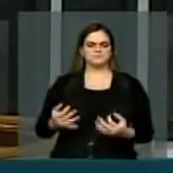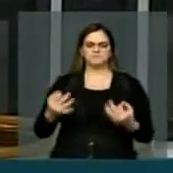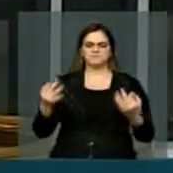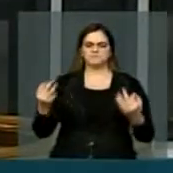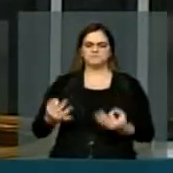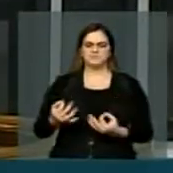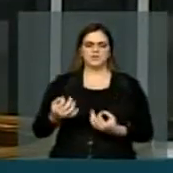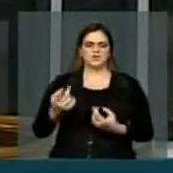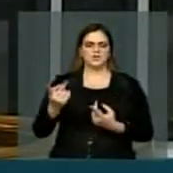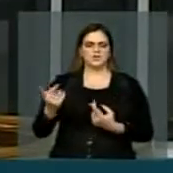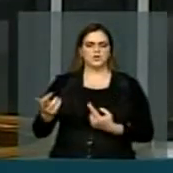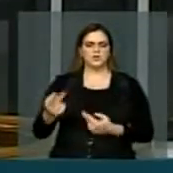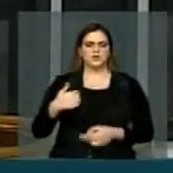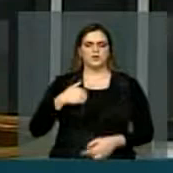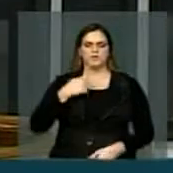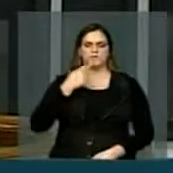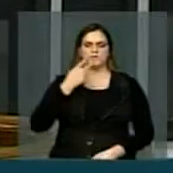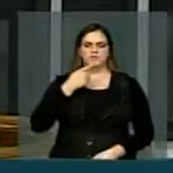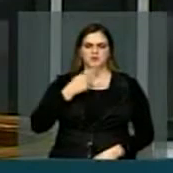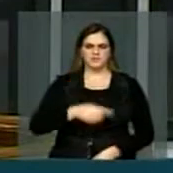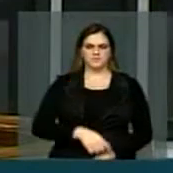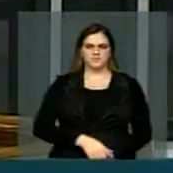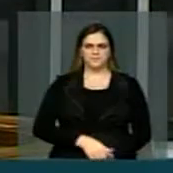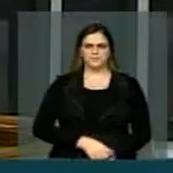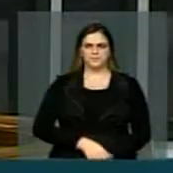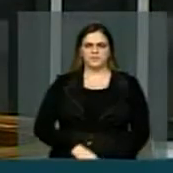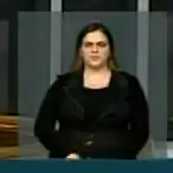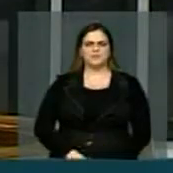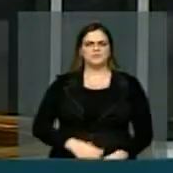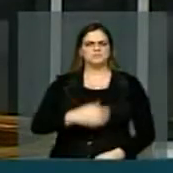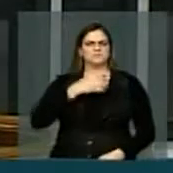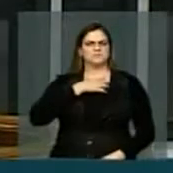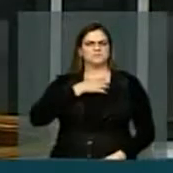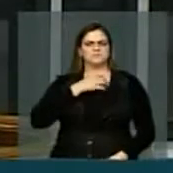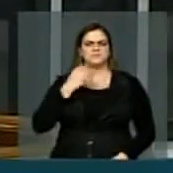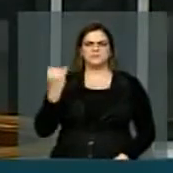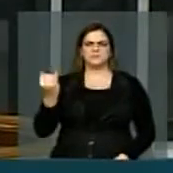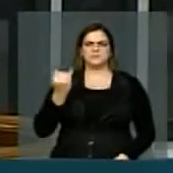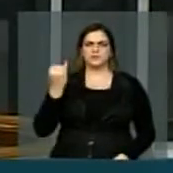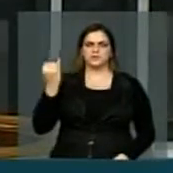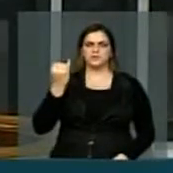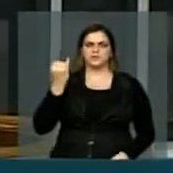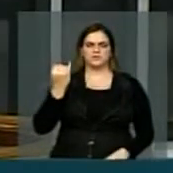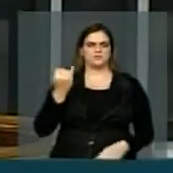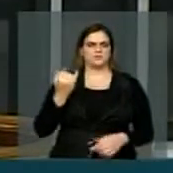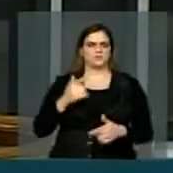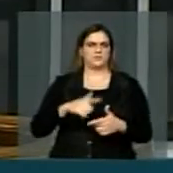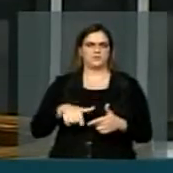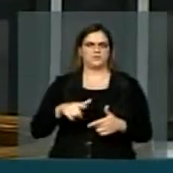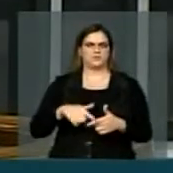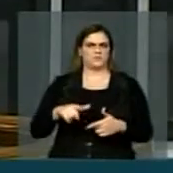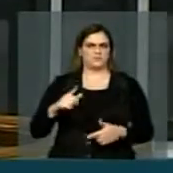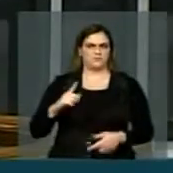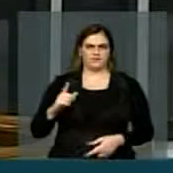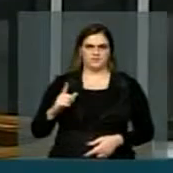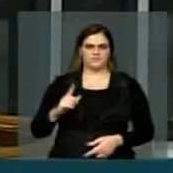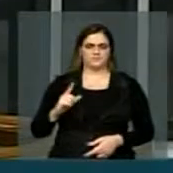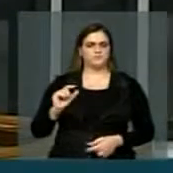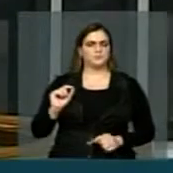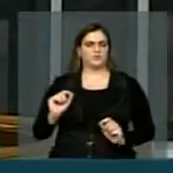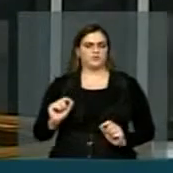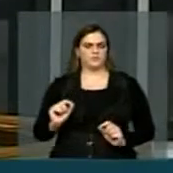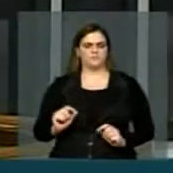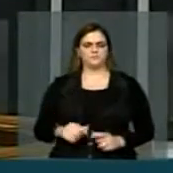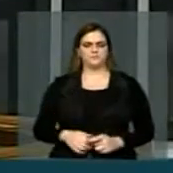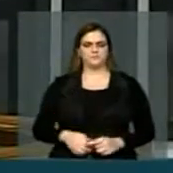das questões que, ao meu ver, se torna uma das barreiras mais presentes entre nós, a questão